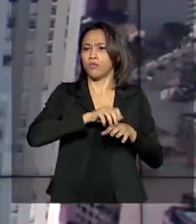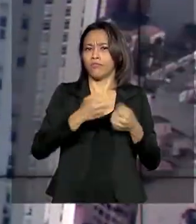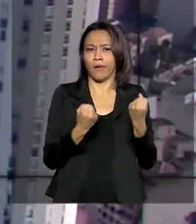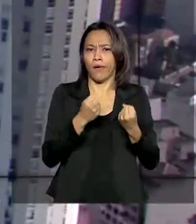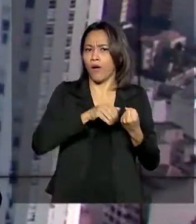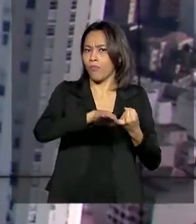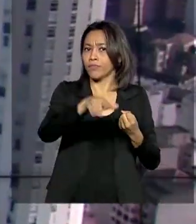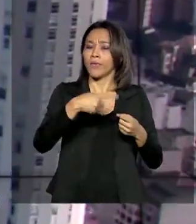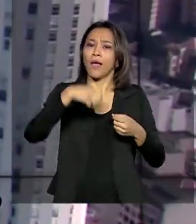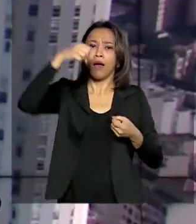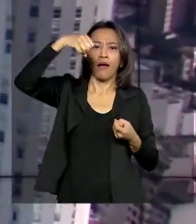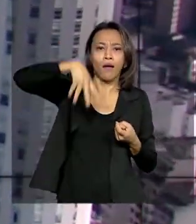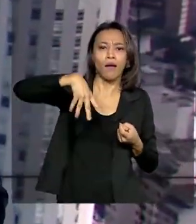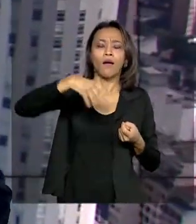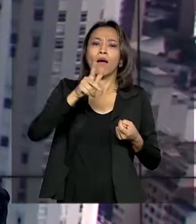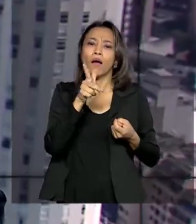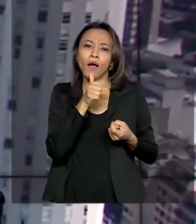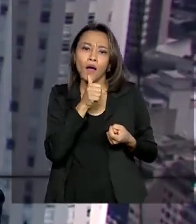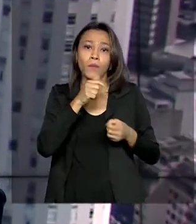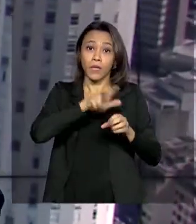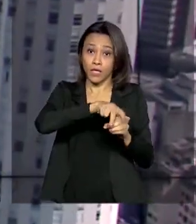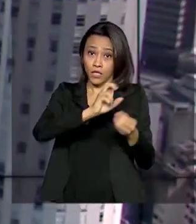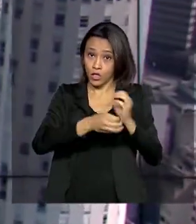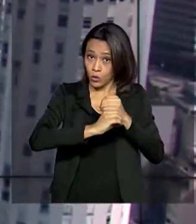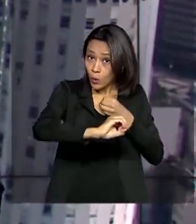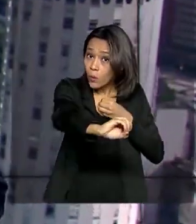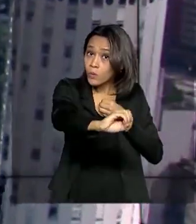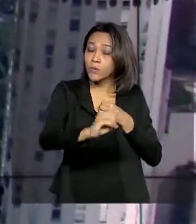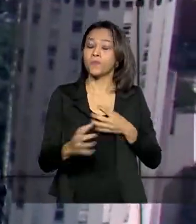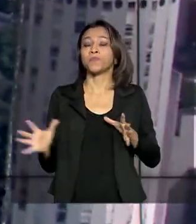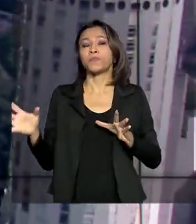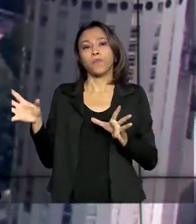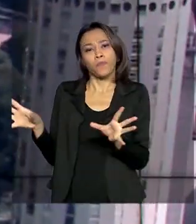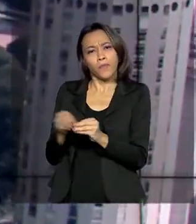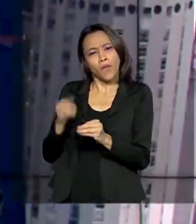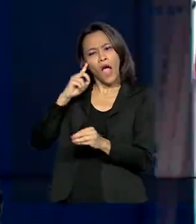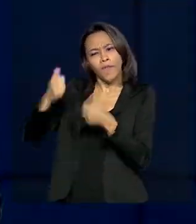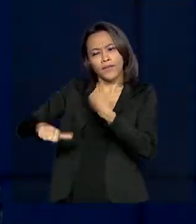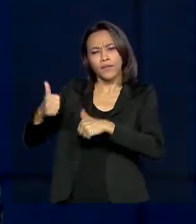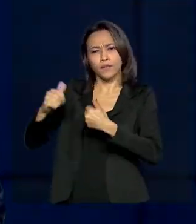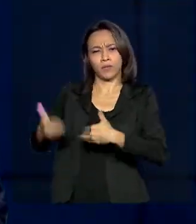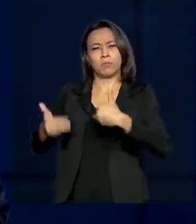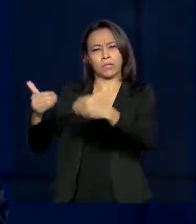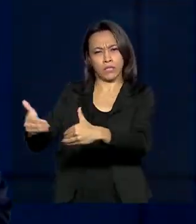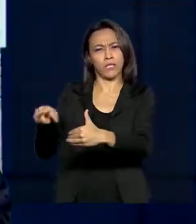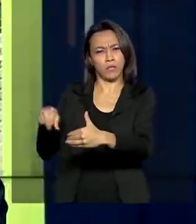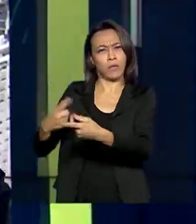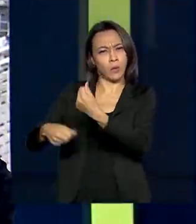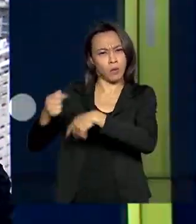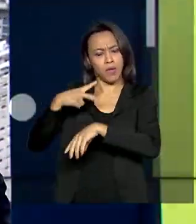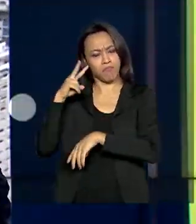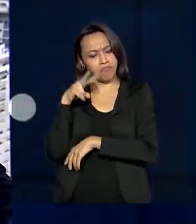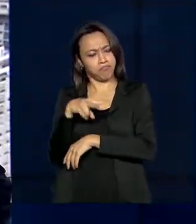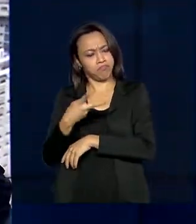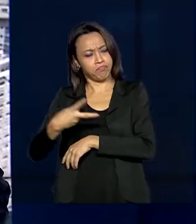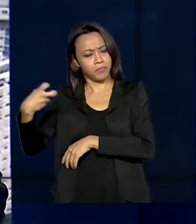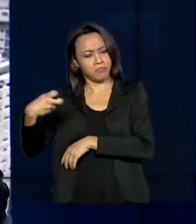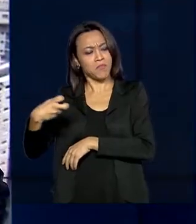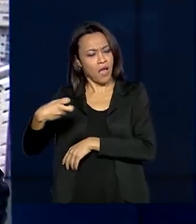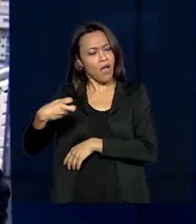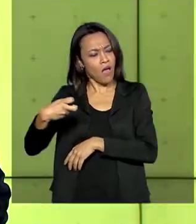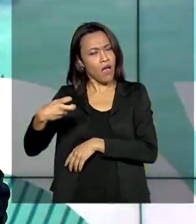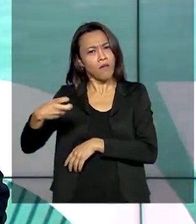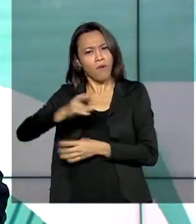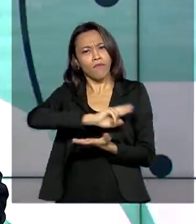energia elétrica, água e esgoto. Na avaliação do Ministério da Economia, a experiência demonstrou que muitas atividades podem ser